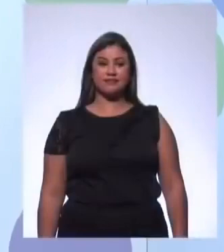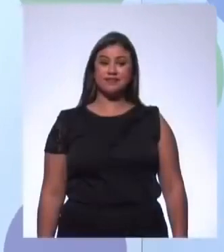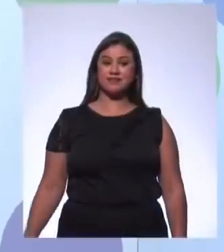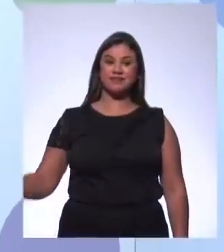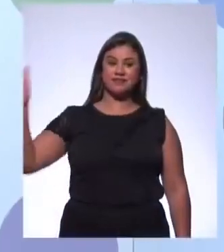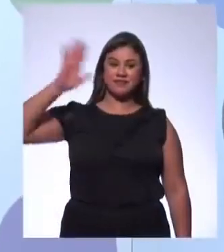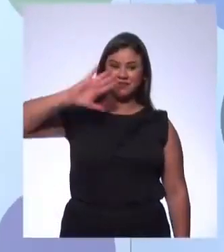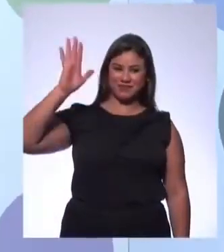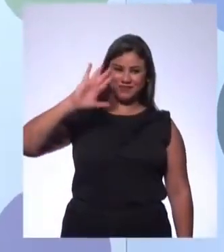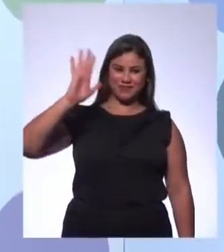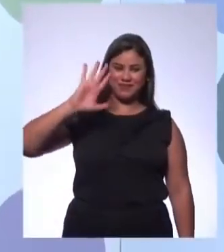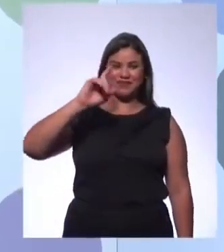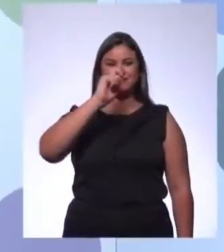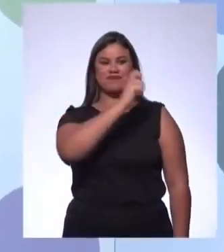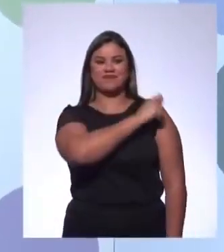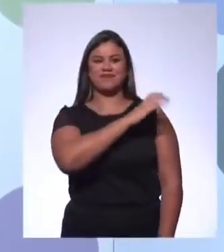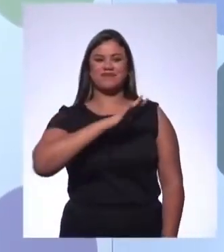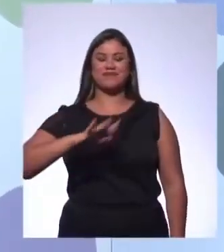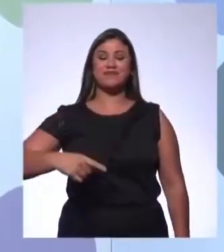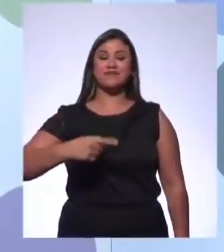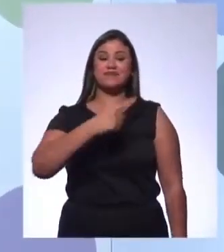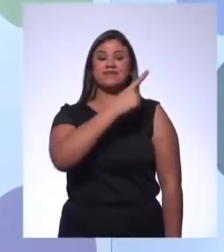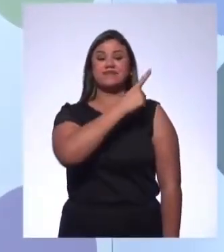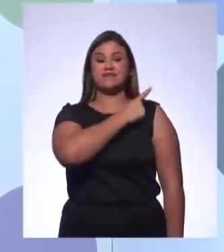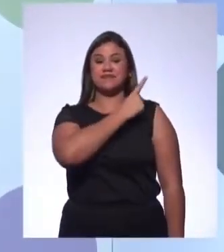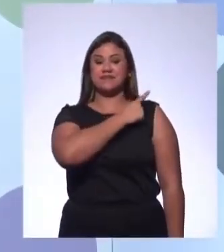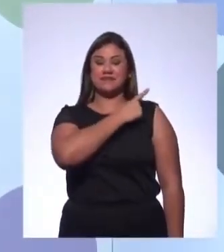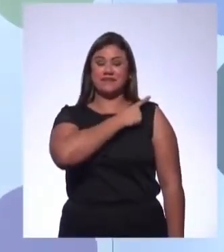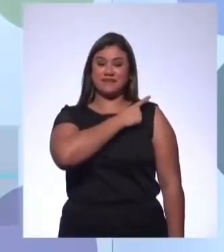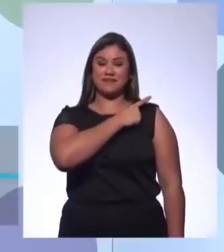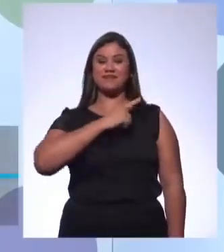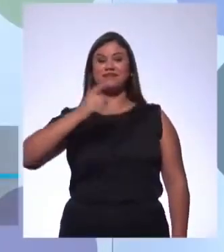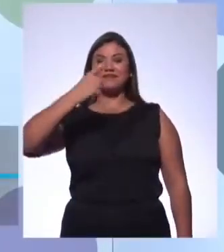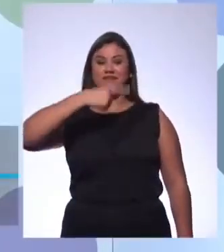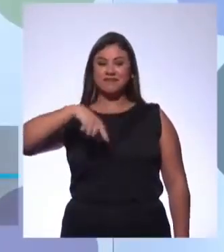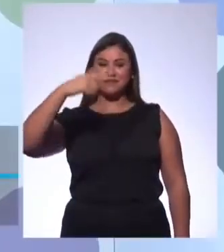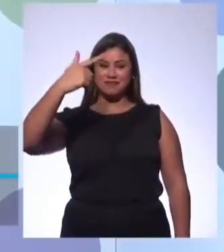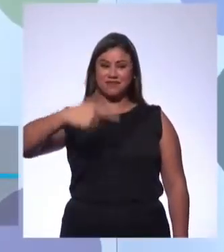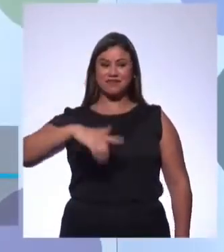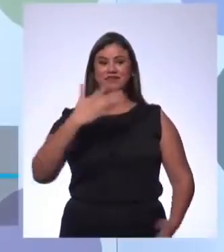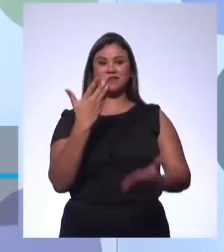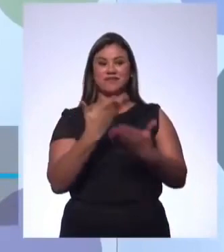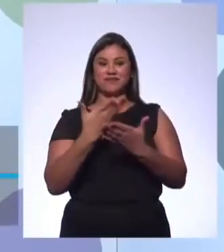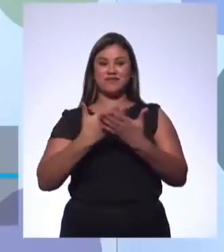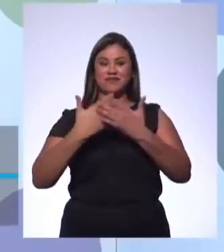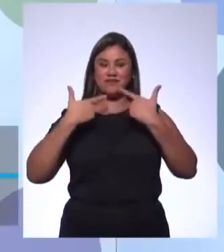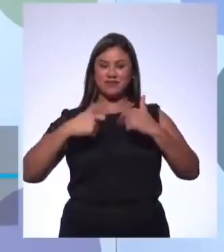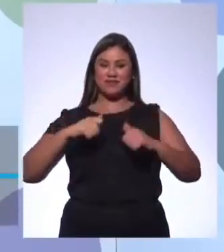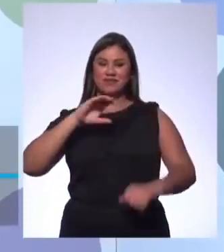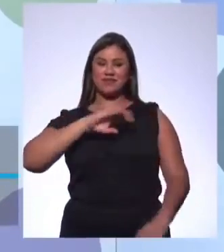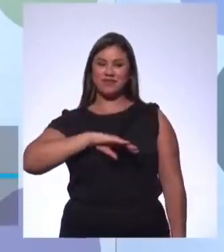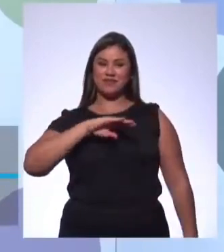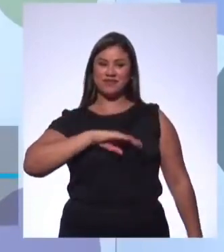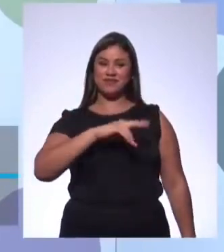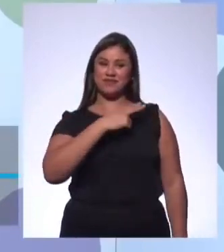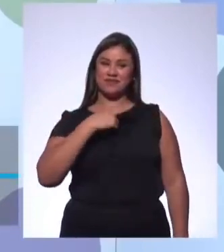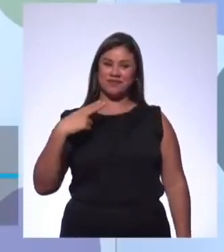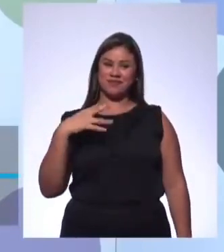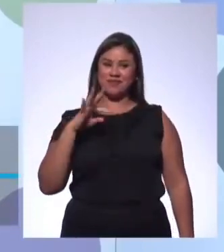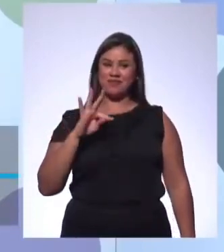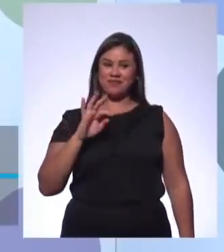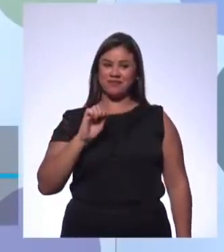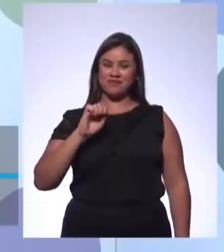Olá, alunos da primeira série do ensino médio. Vamos aí a mais uma aula de língua portuguesa. Eu sou a